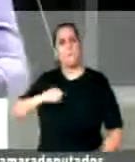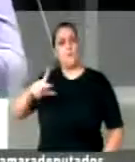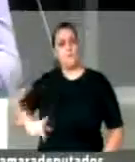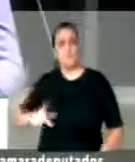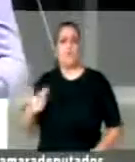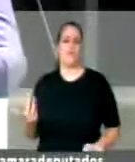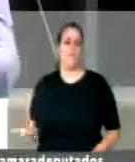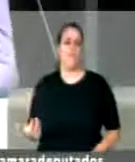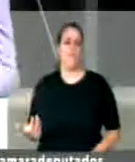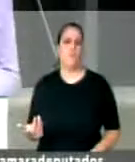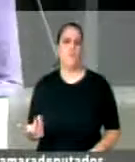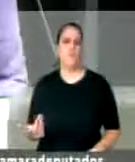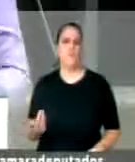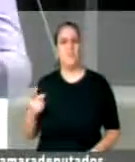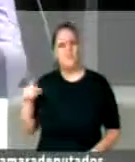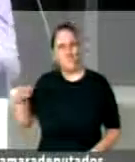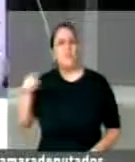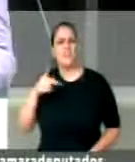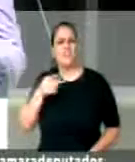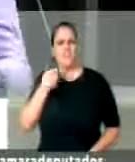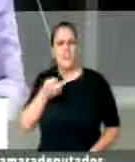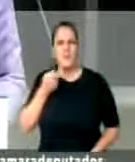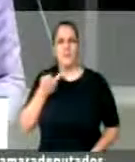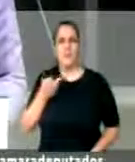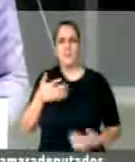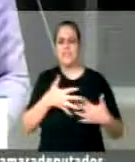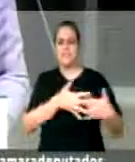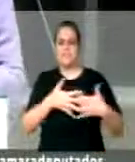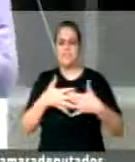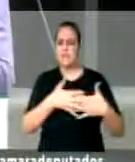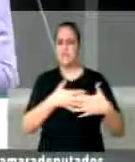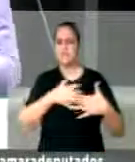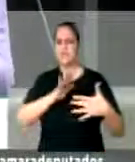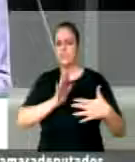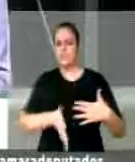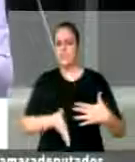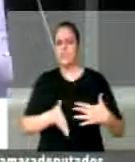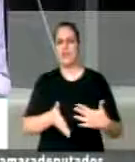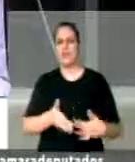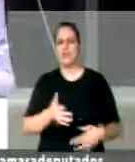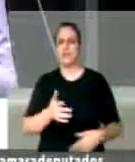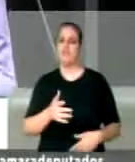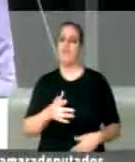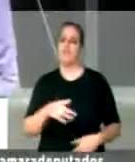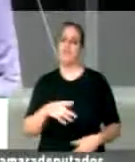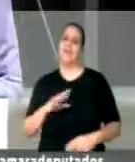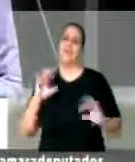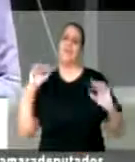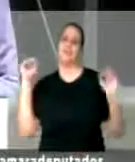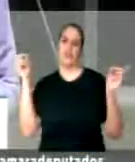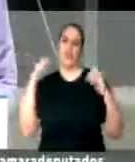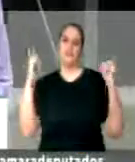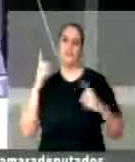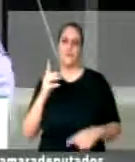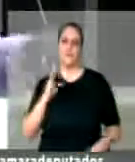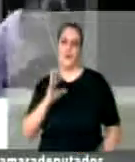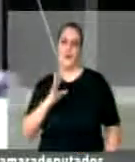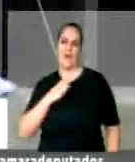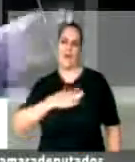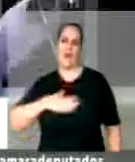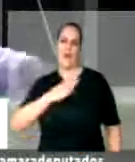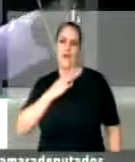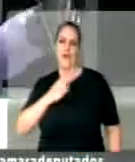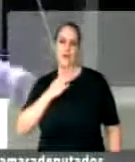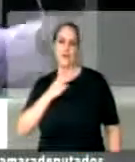mesmo quando eles dizem que os Estados Unidos, que todos gostam de olhar para os Estados Unidos, mas